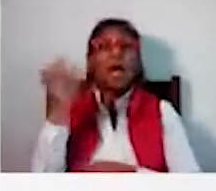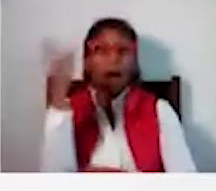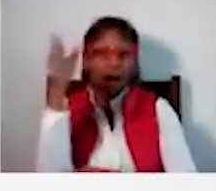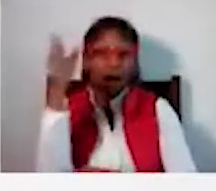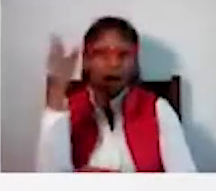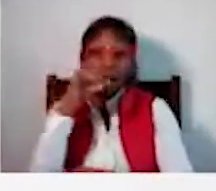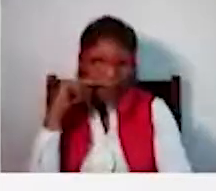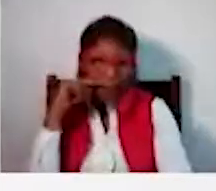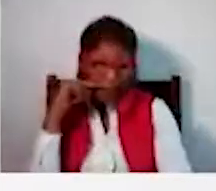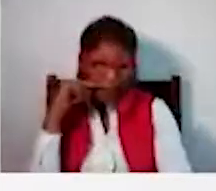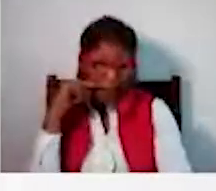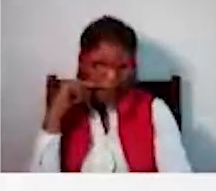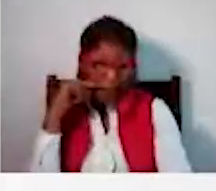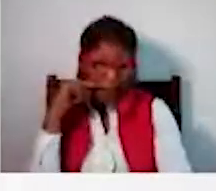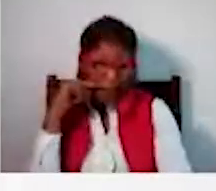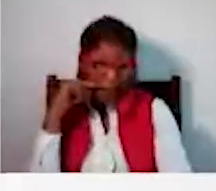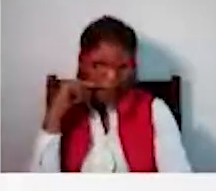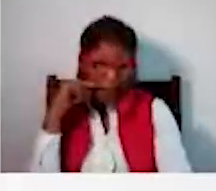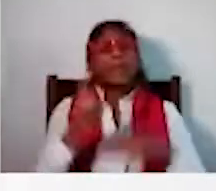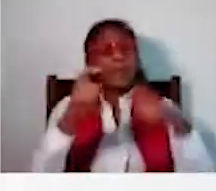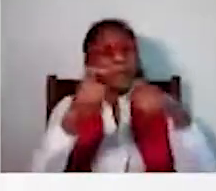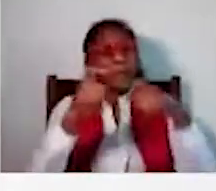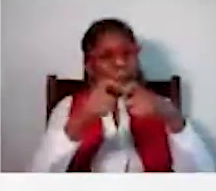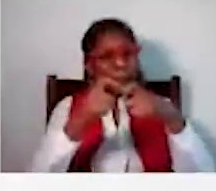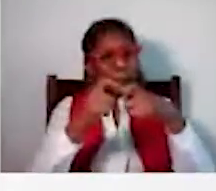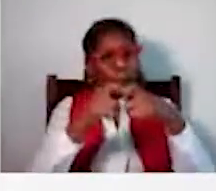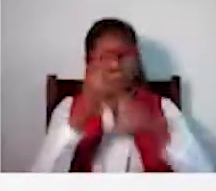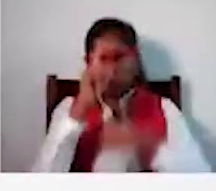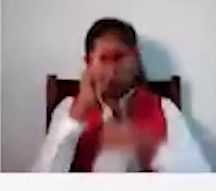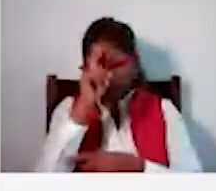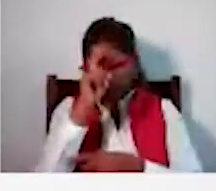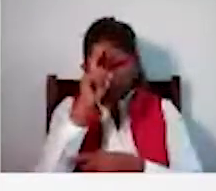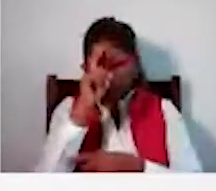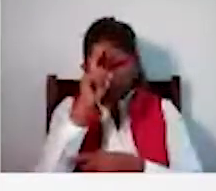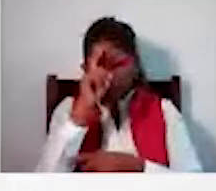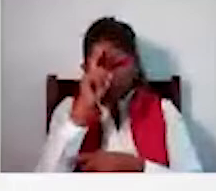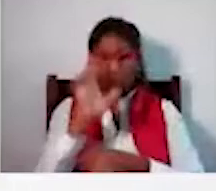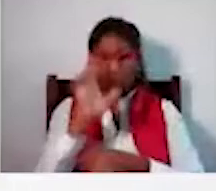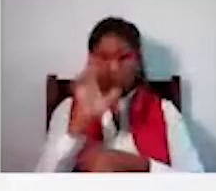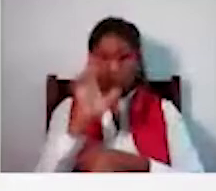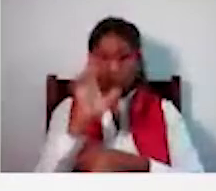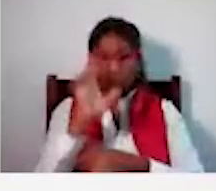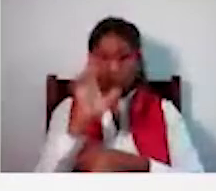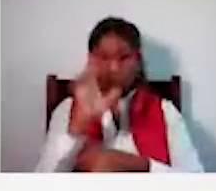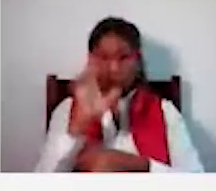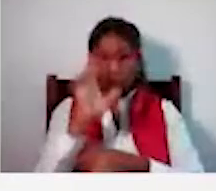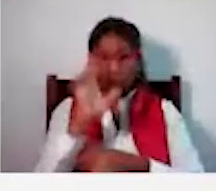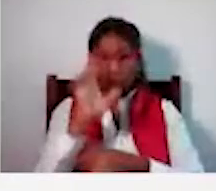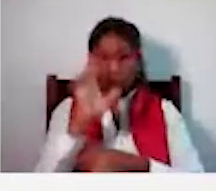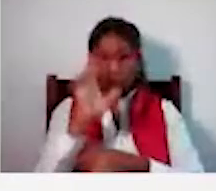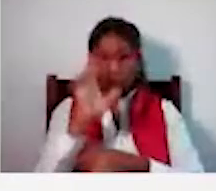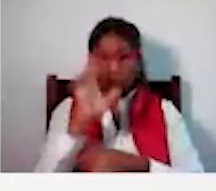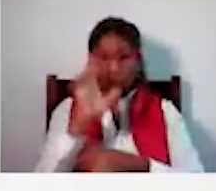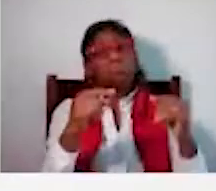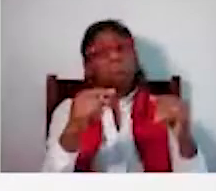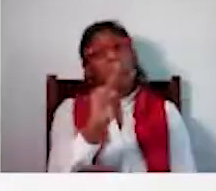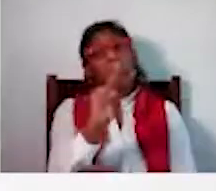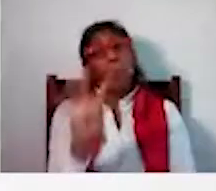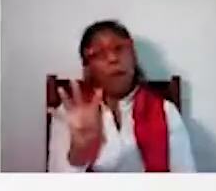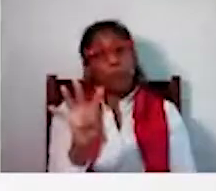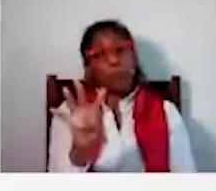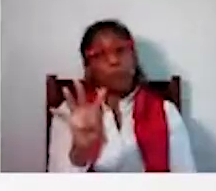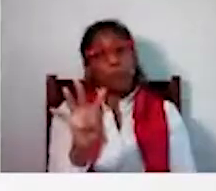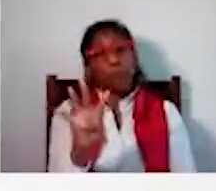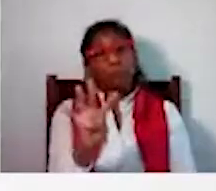O número de internados em leitos clínicos tem uma certa estabilidade. Os números de leitos clínicos COVID eram 24, passou